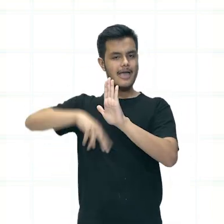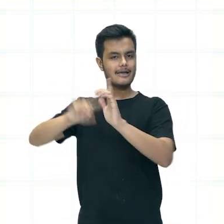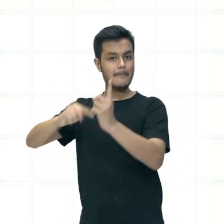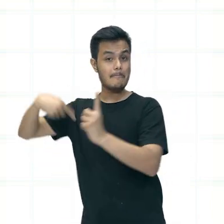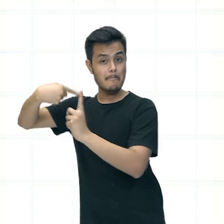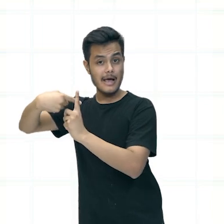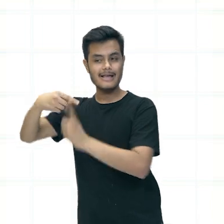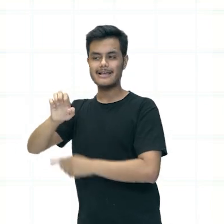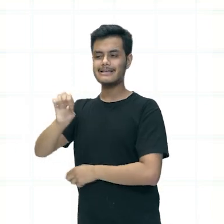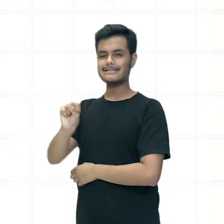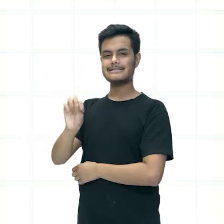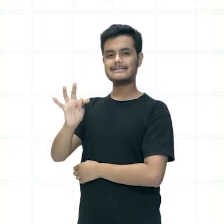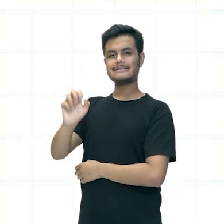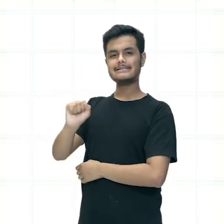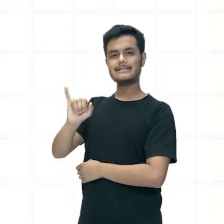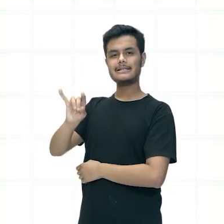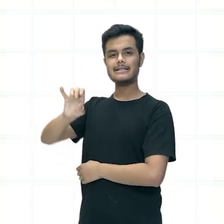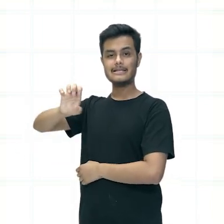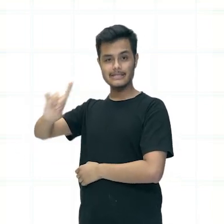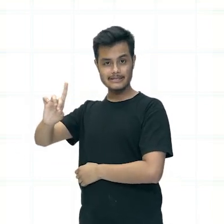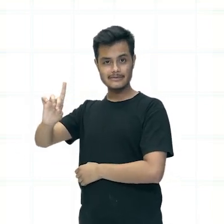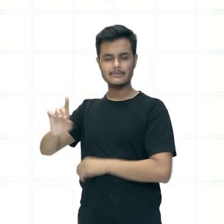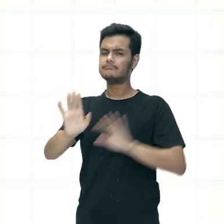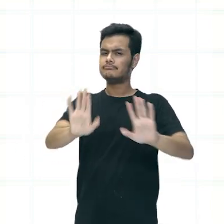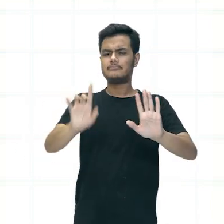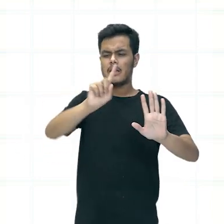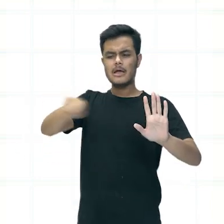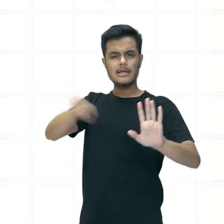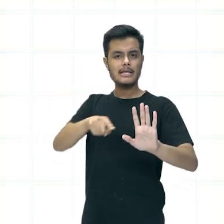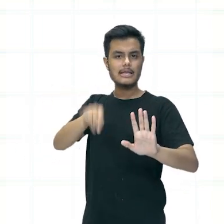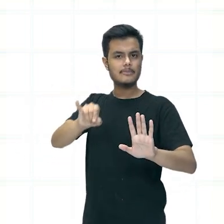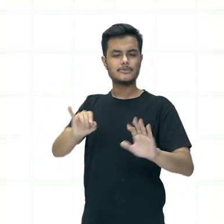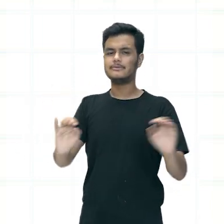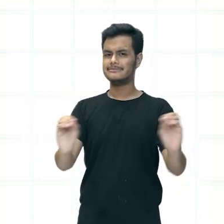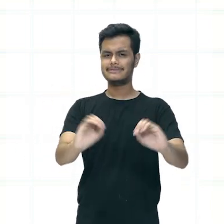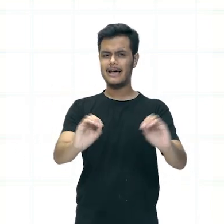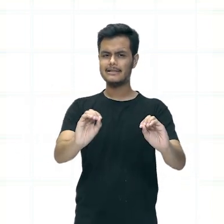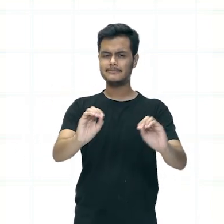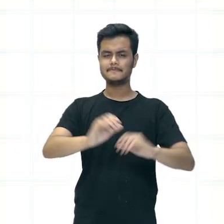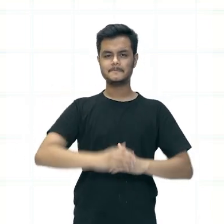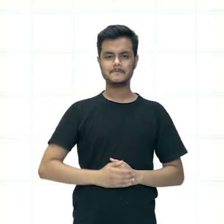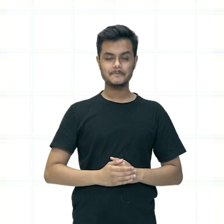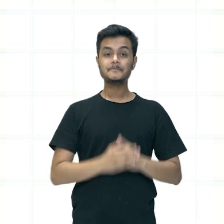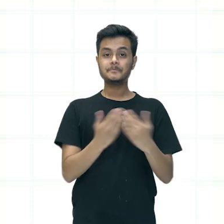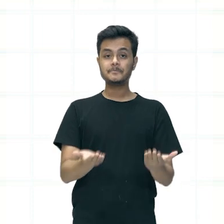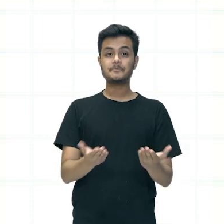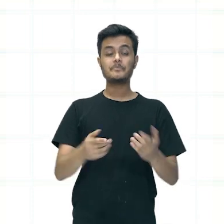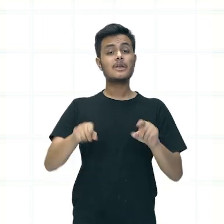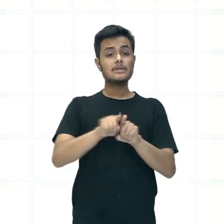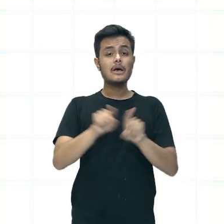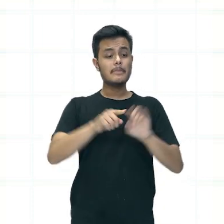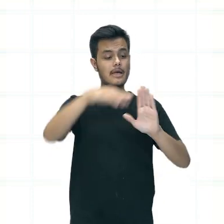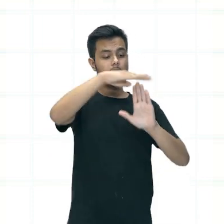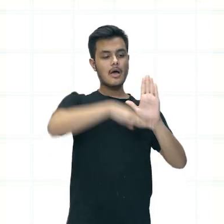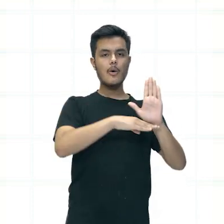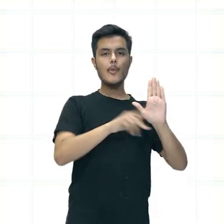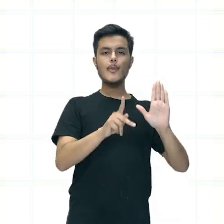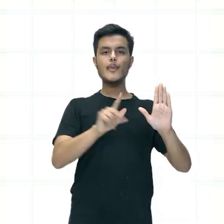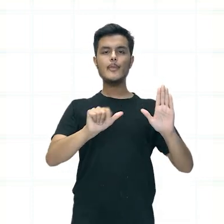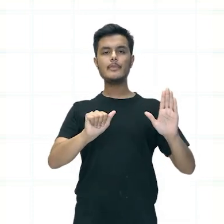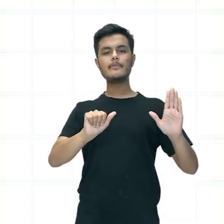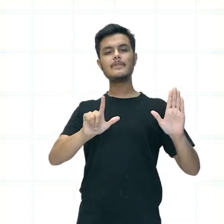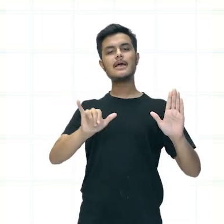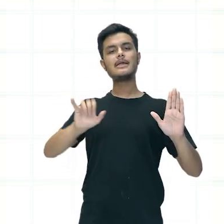Regra geral, não tira o Y. Play, ele vai ficar assim.